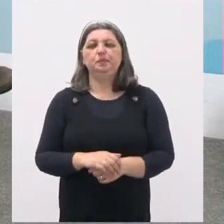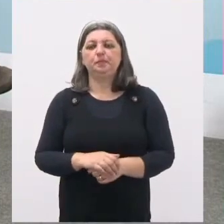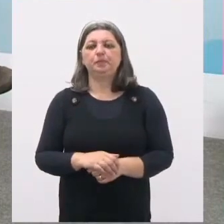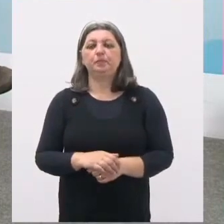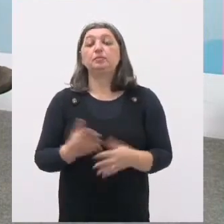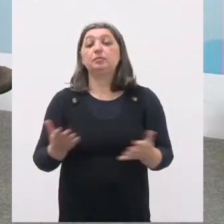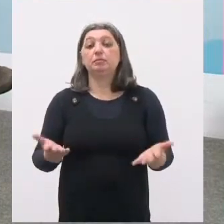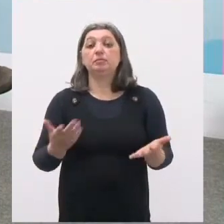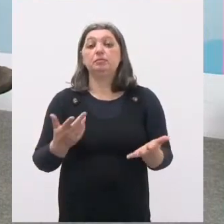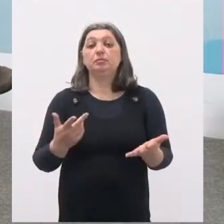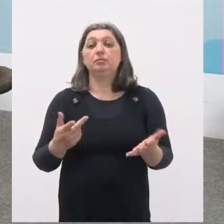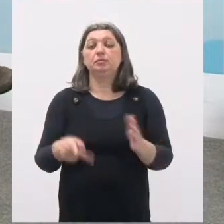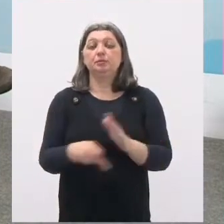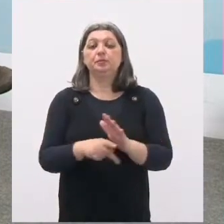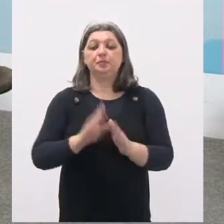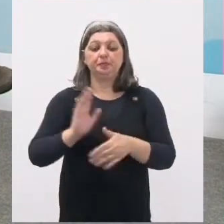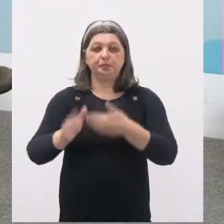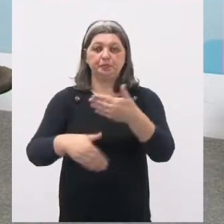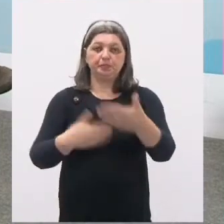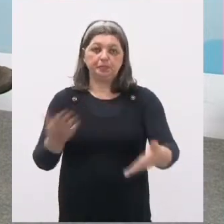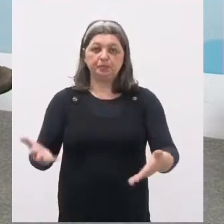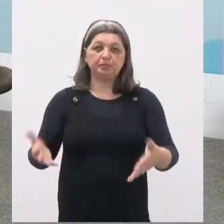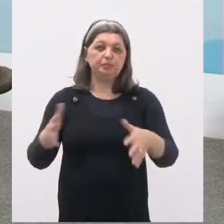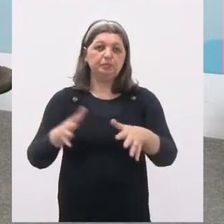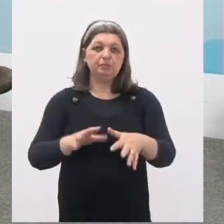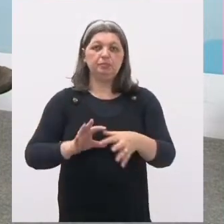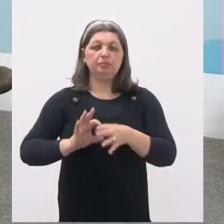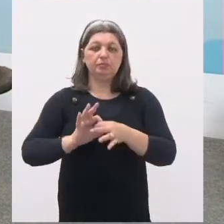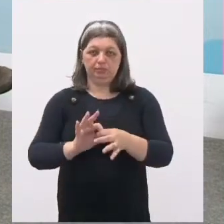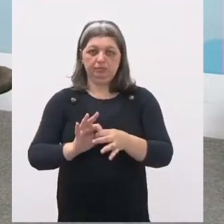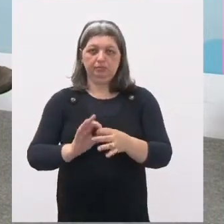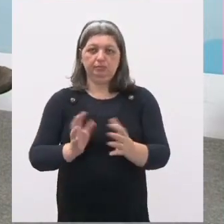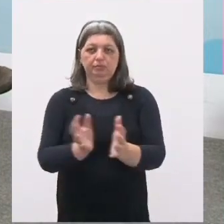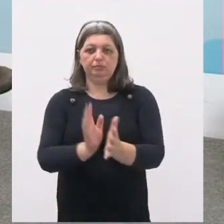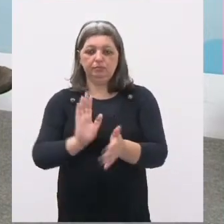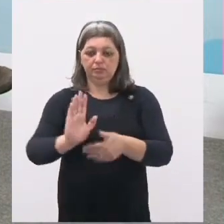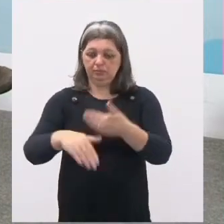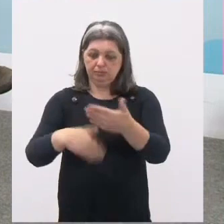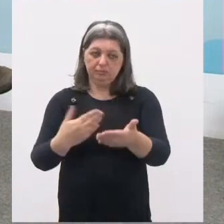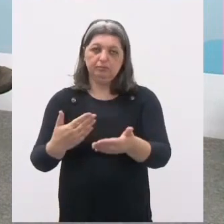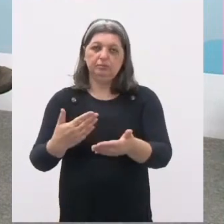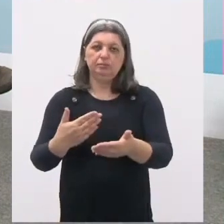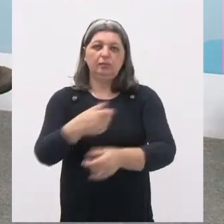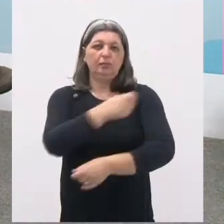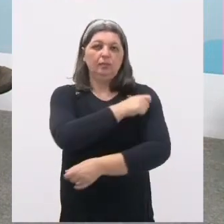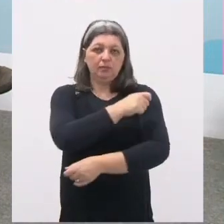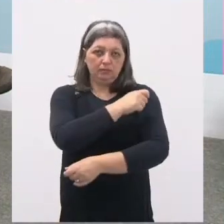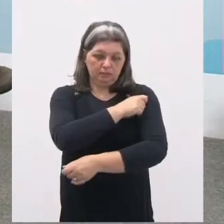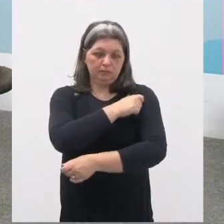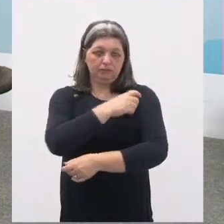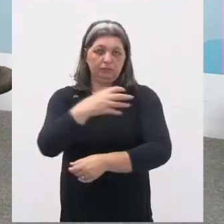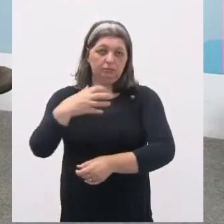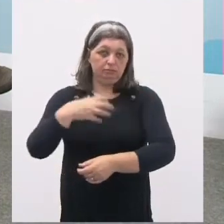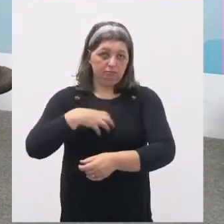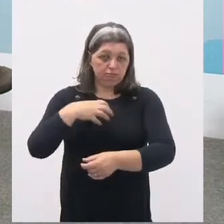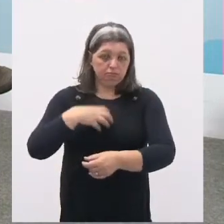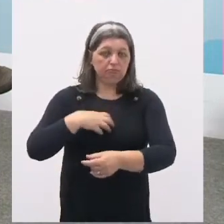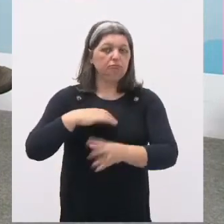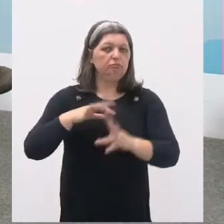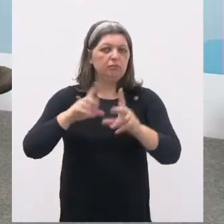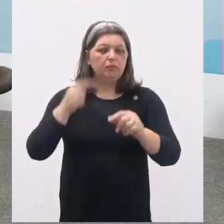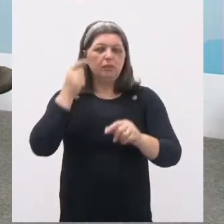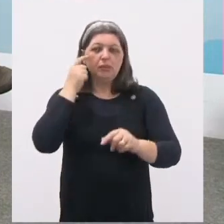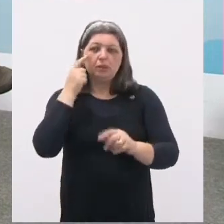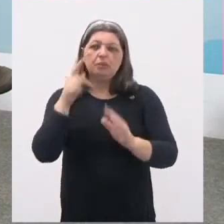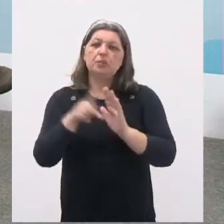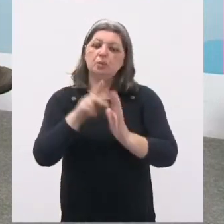Marcelo? O desenvolvimento integral, ele vai se remeter aí, né, a desenvolver o nosso estudante de uma forma global, pensando nas